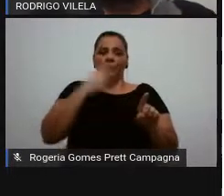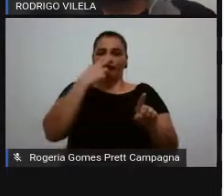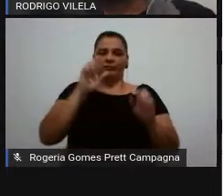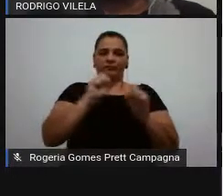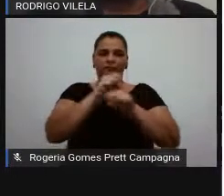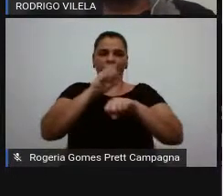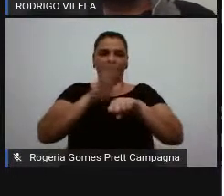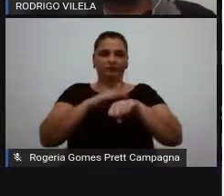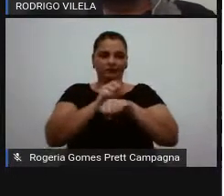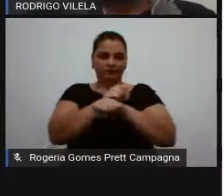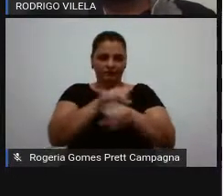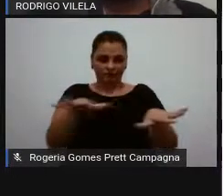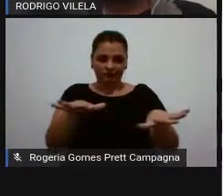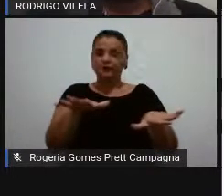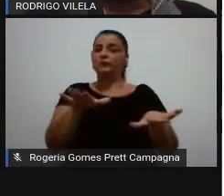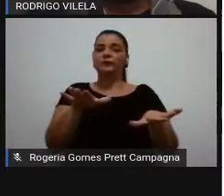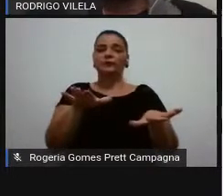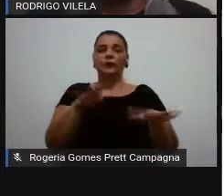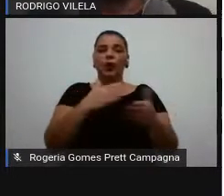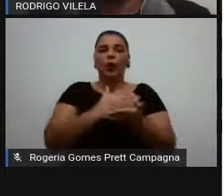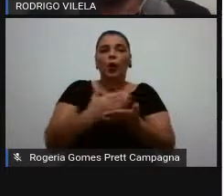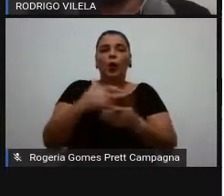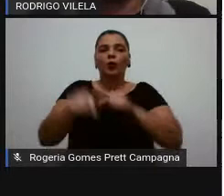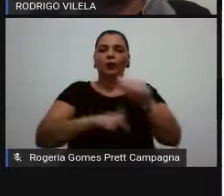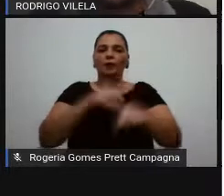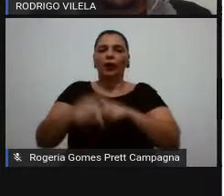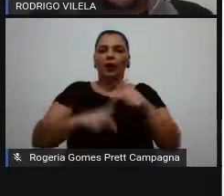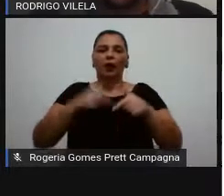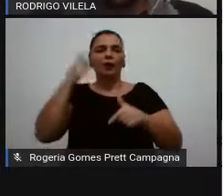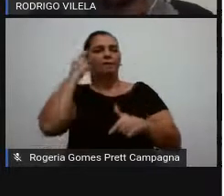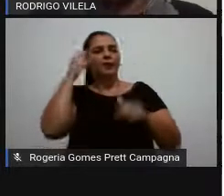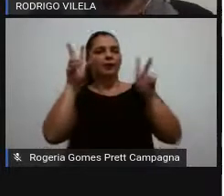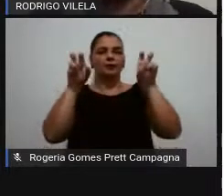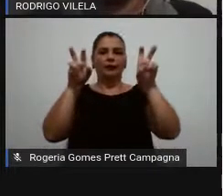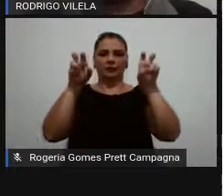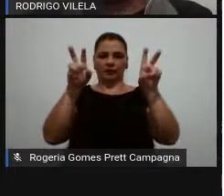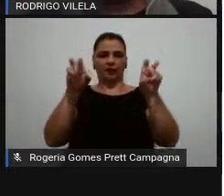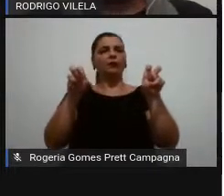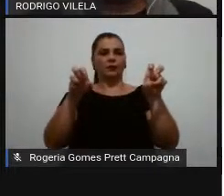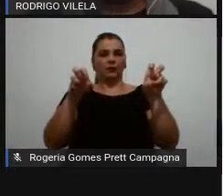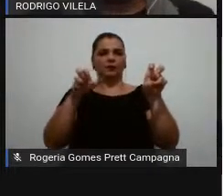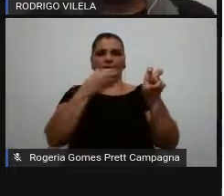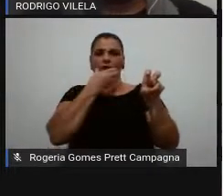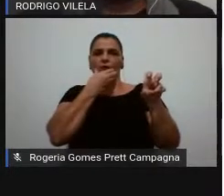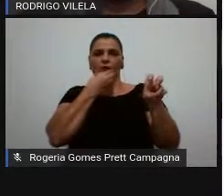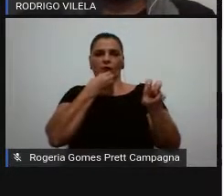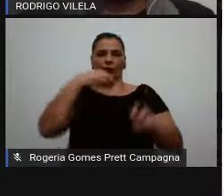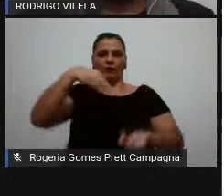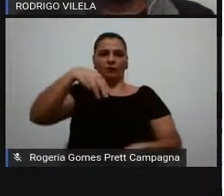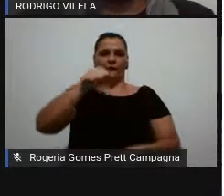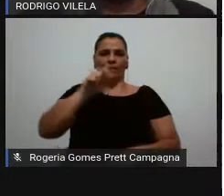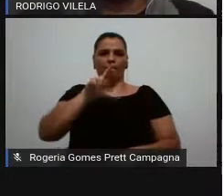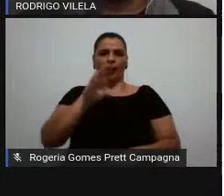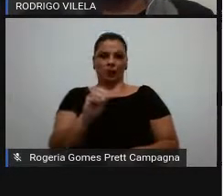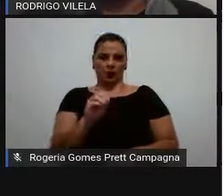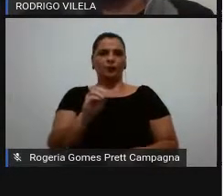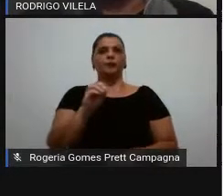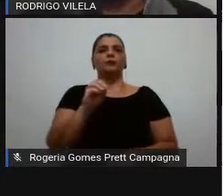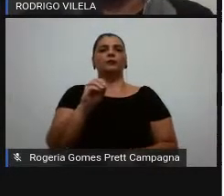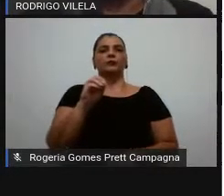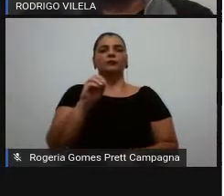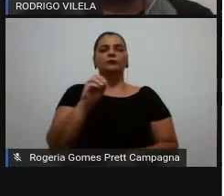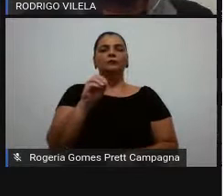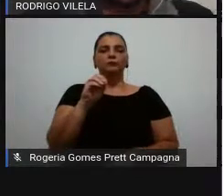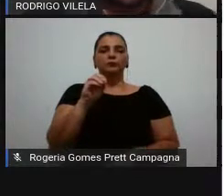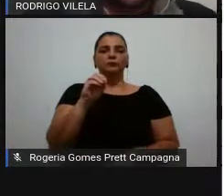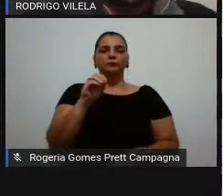nós passamos a trabalhar e refletir sobre essa frase do Mário Sérgio Cortella, e que nós passamos a ter ela como bandeira, acho que